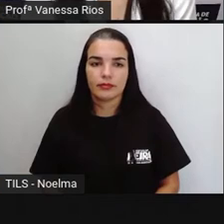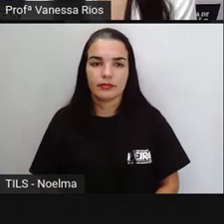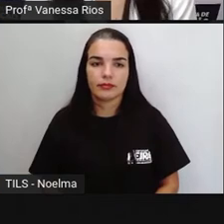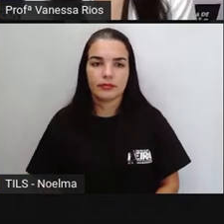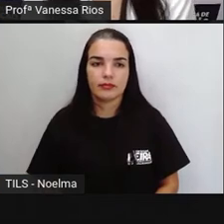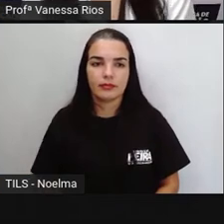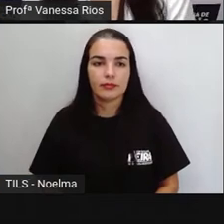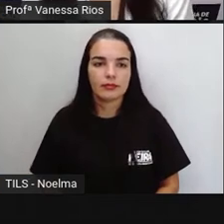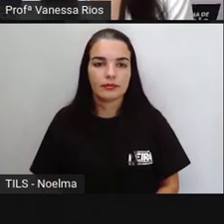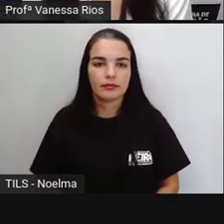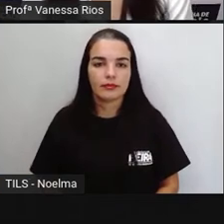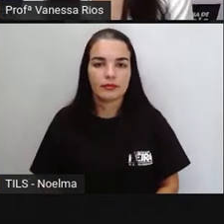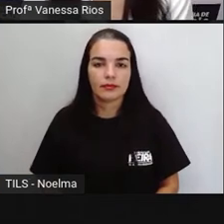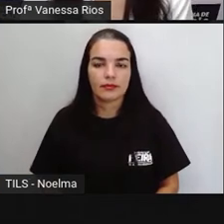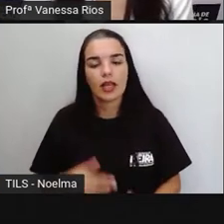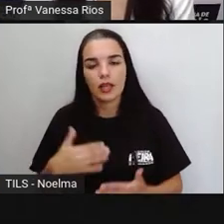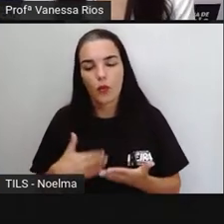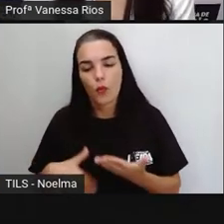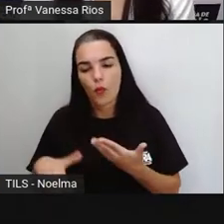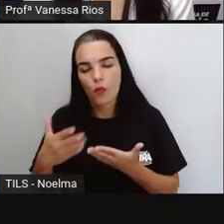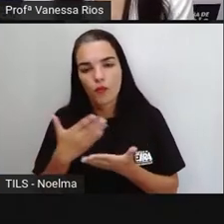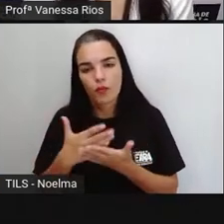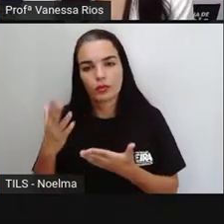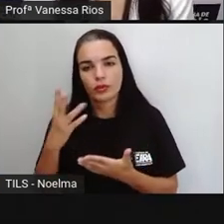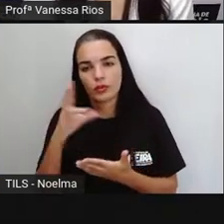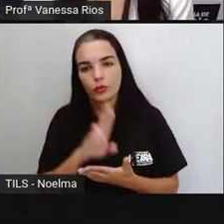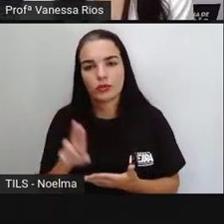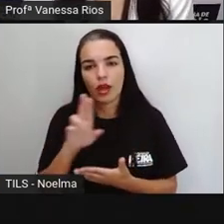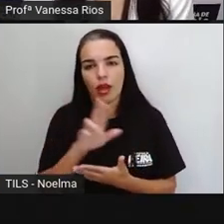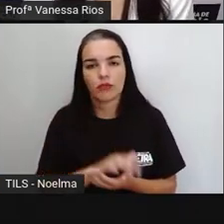vai ser utilizado por nós em nosso dia a dia.